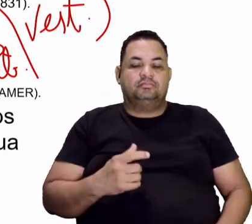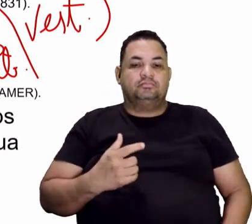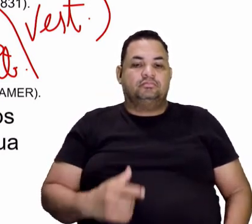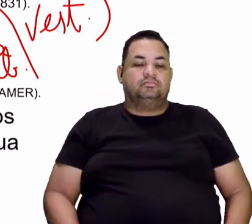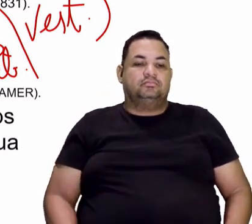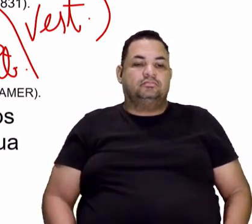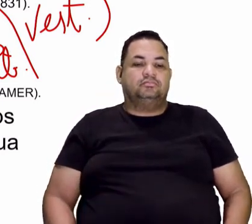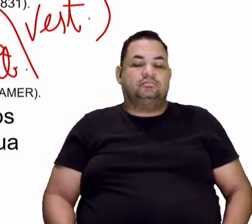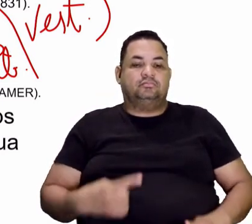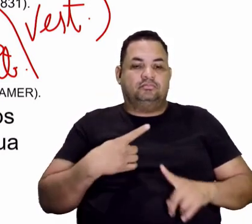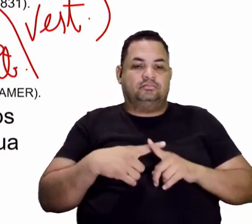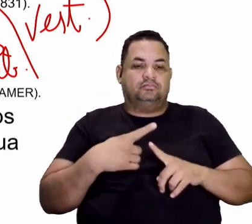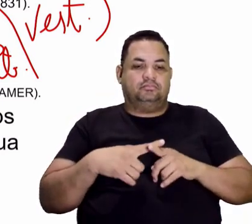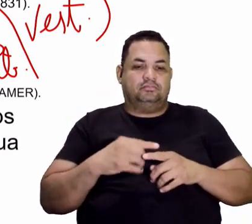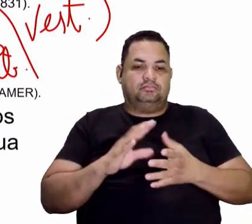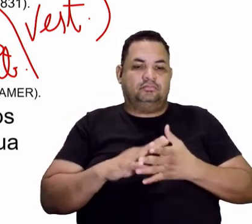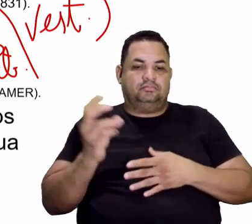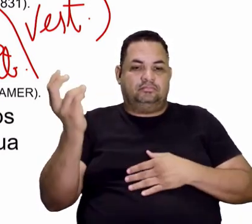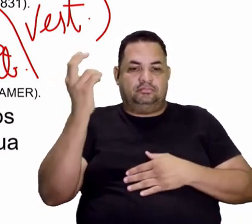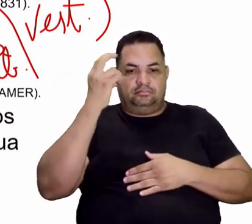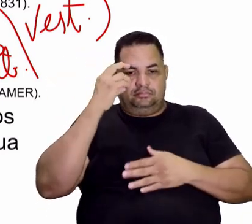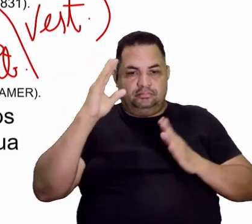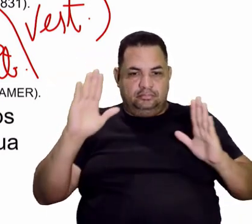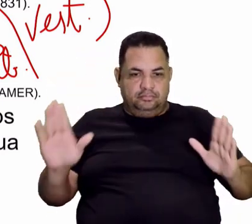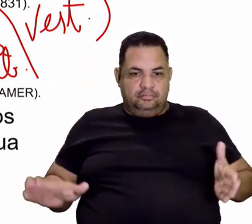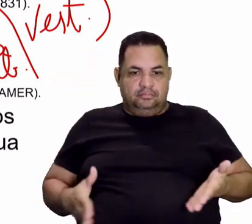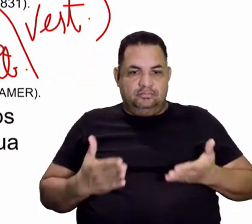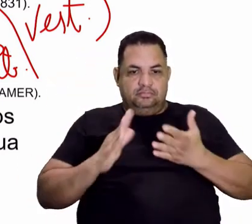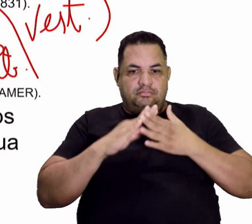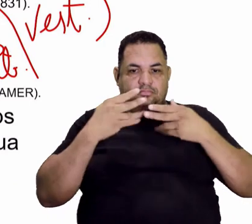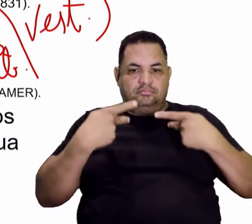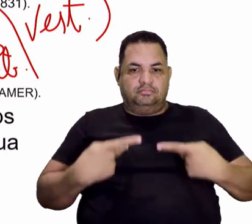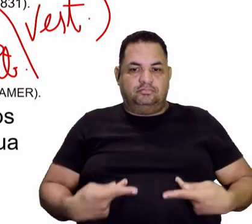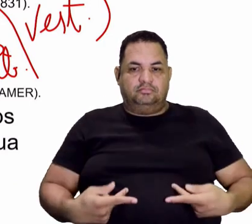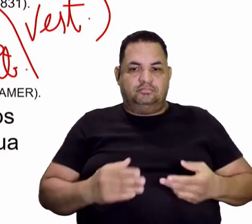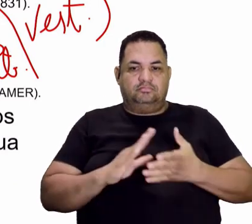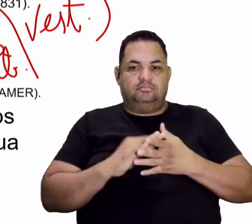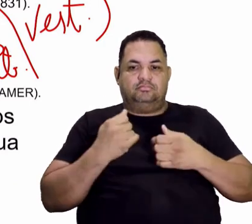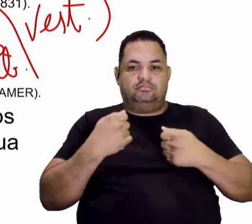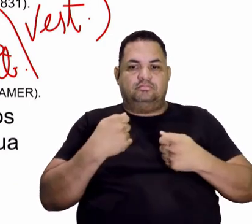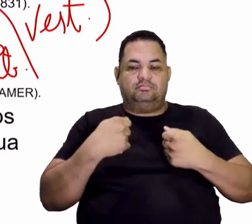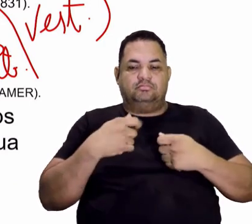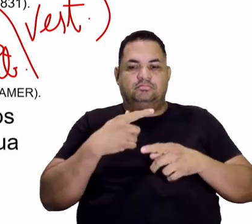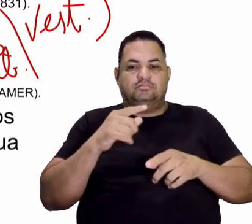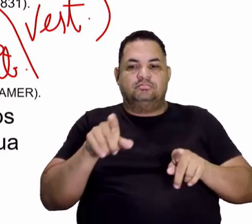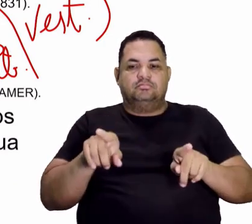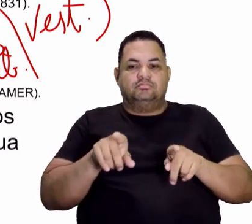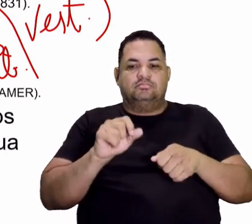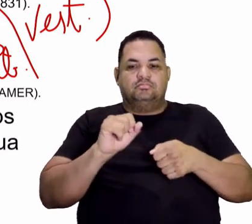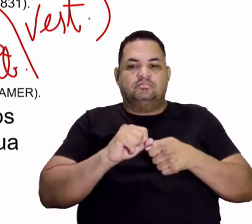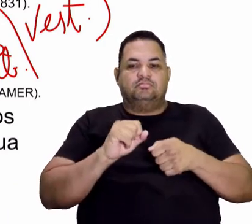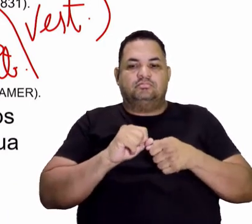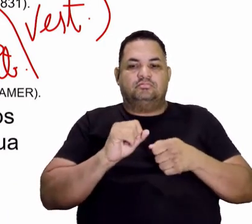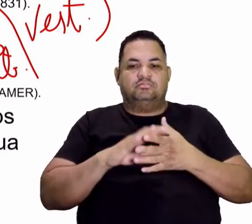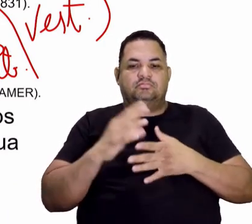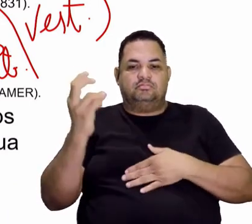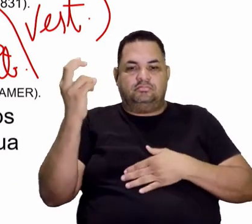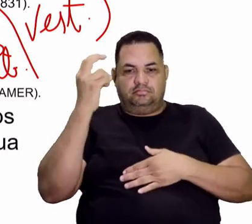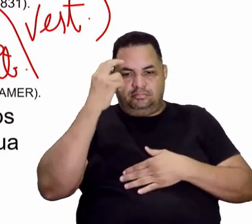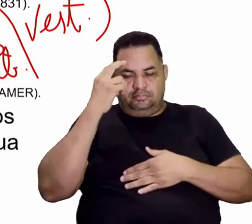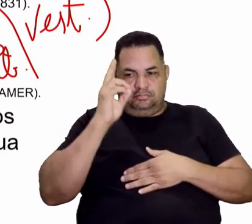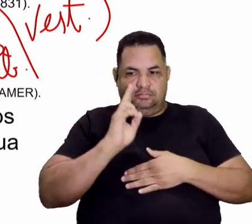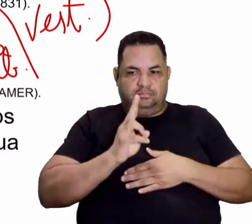como ser, porque cultura é promovida pelo ser humano. Então, o ser humano sozinho pode até fazer cultura, mas cultura isolada, mas